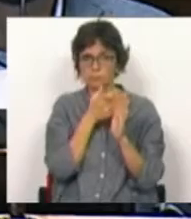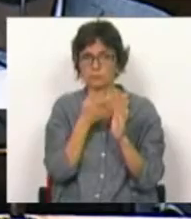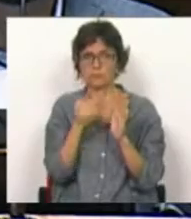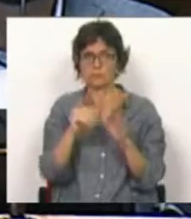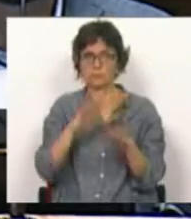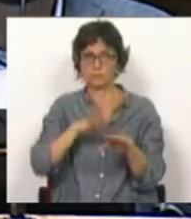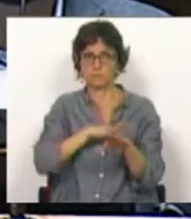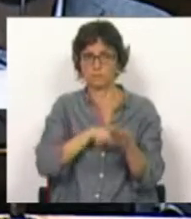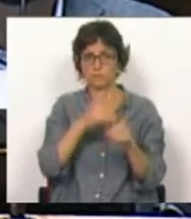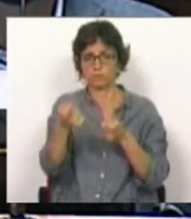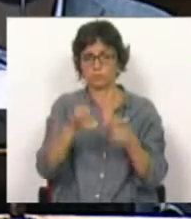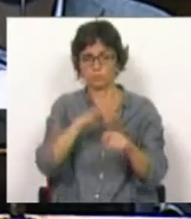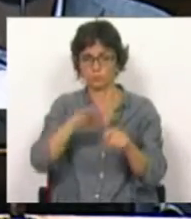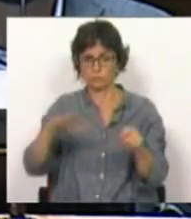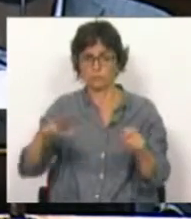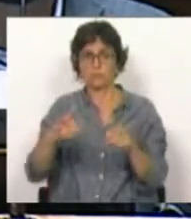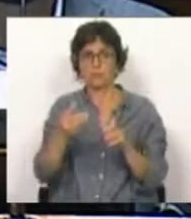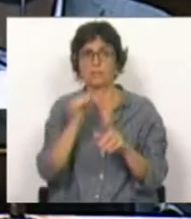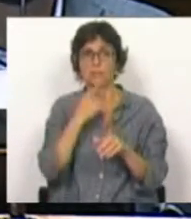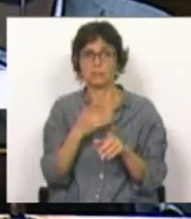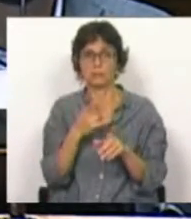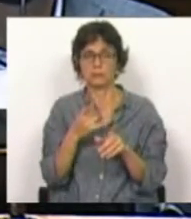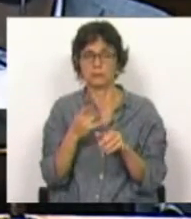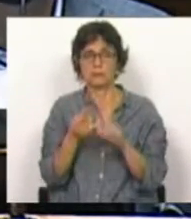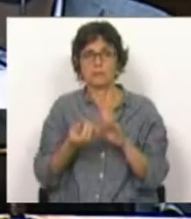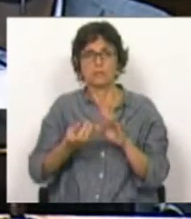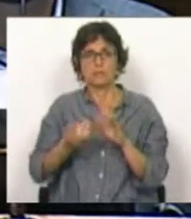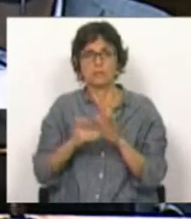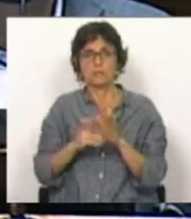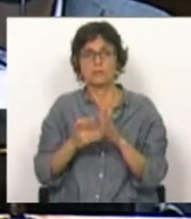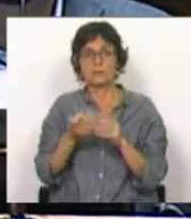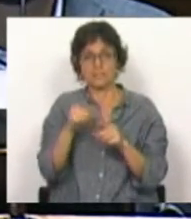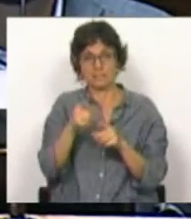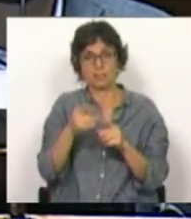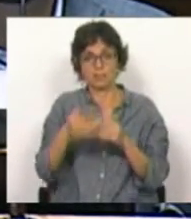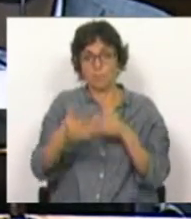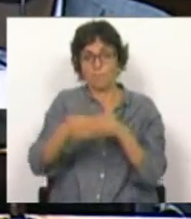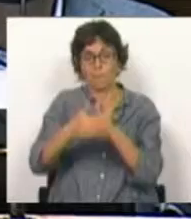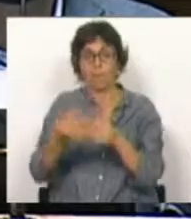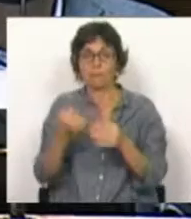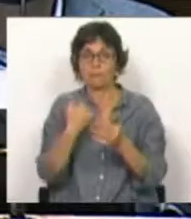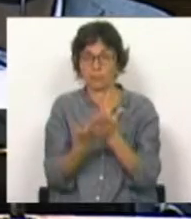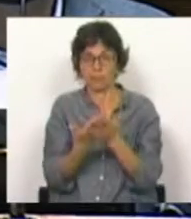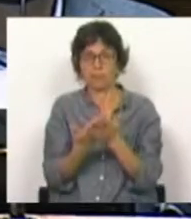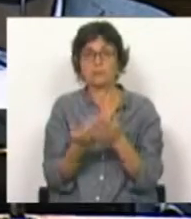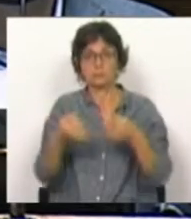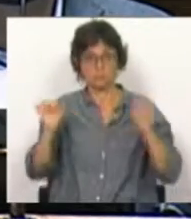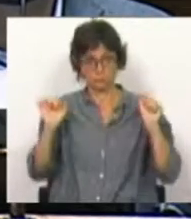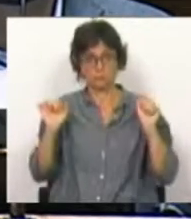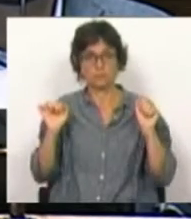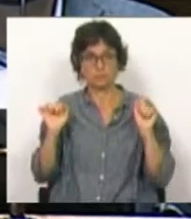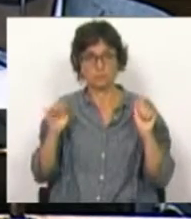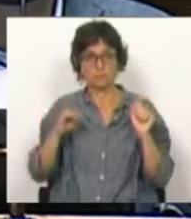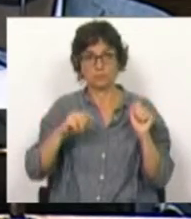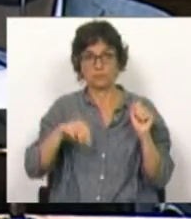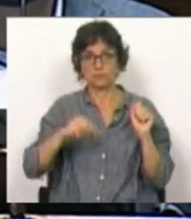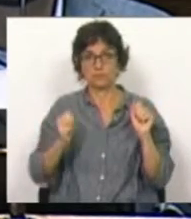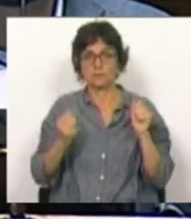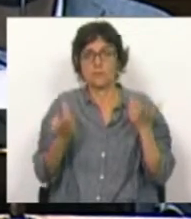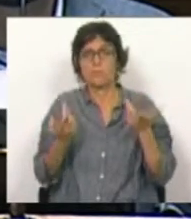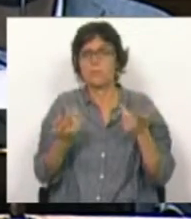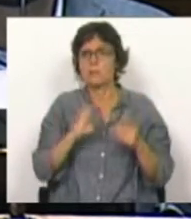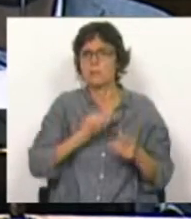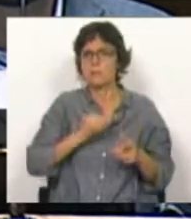administradores hospitalares como um dos principais garrotes à autonomia do Serviço Nacional de Saúde, e o CDS-PP não acompanhou a proposta do Bloco de